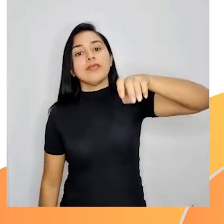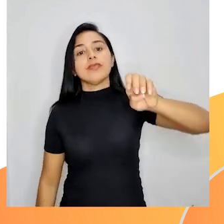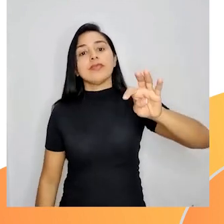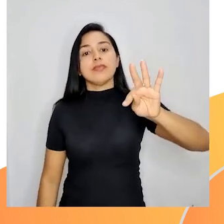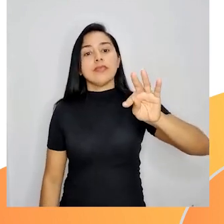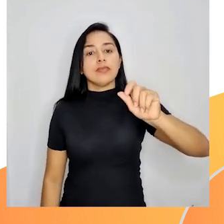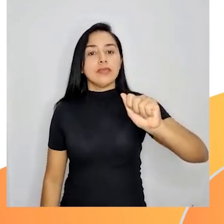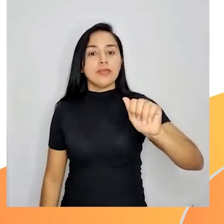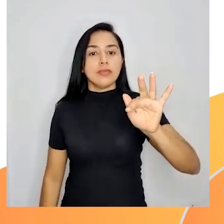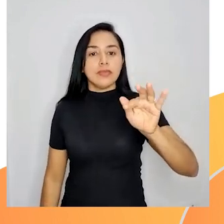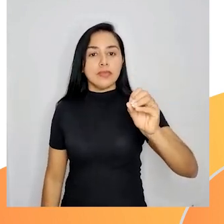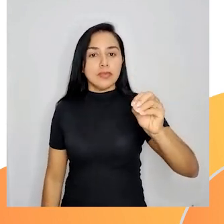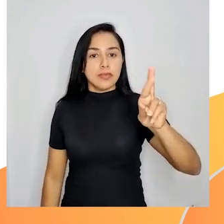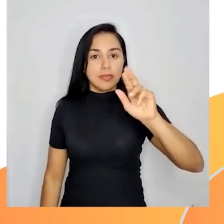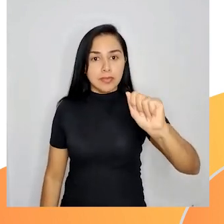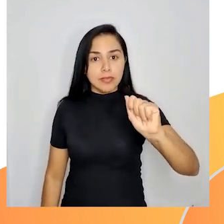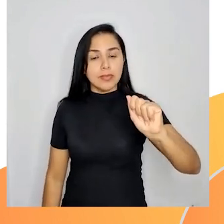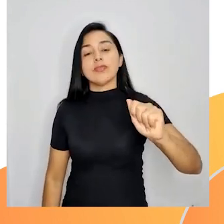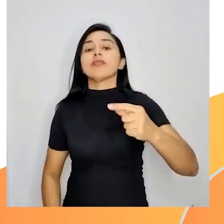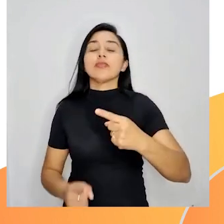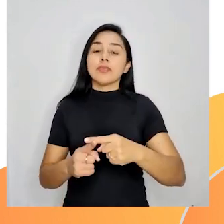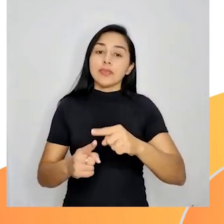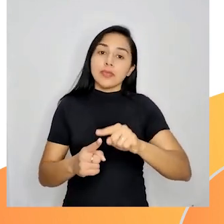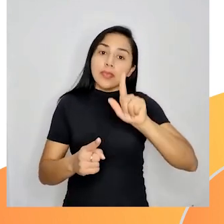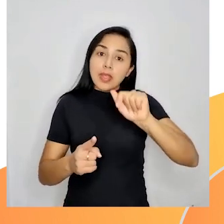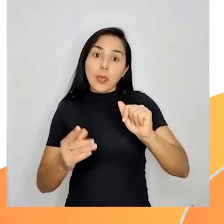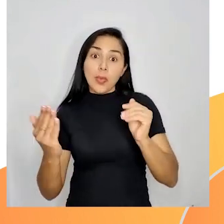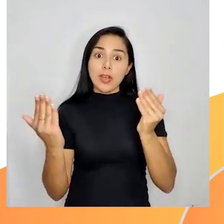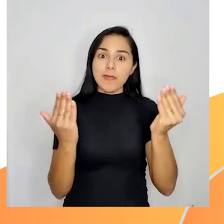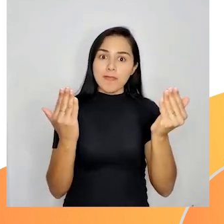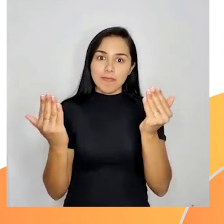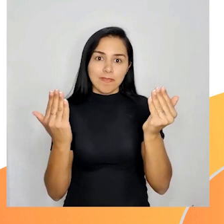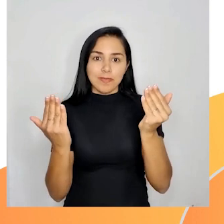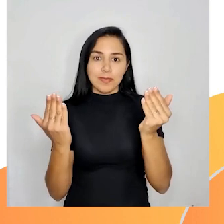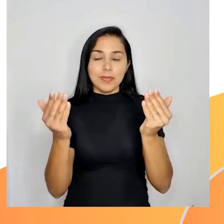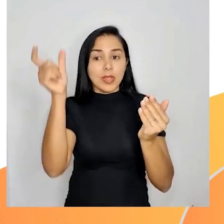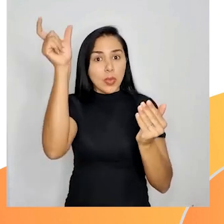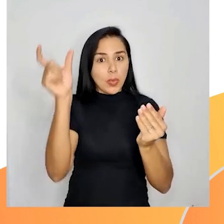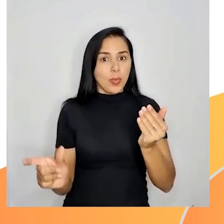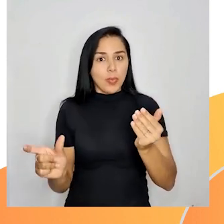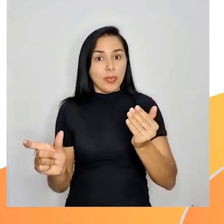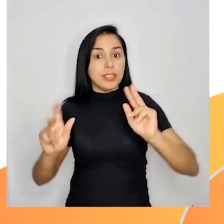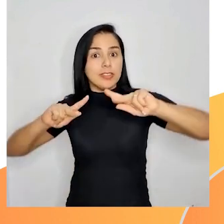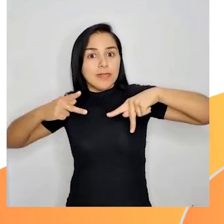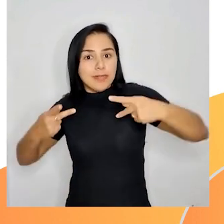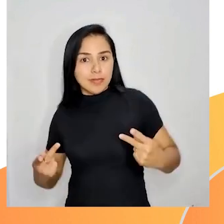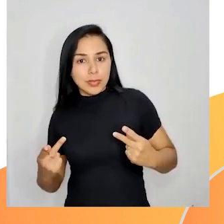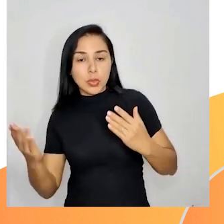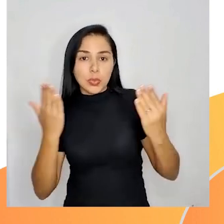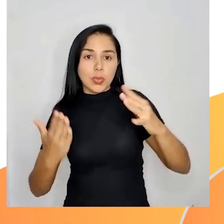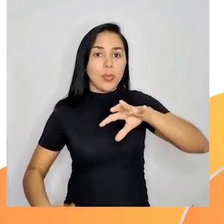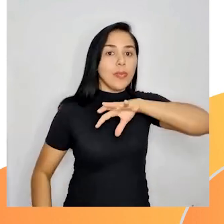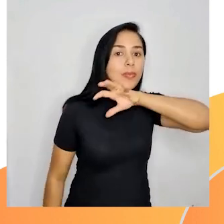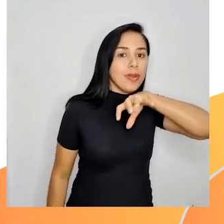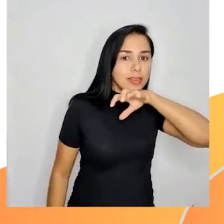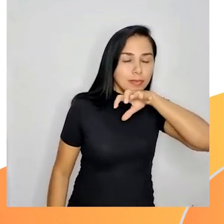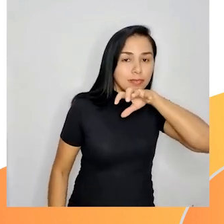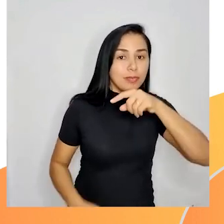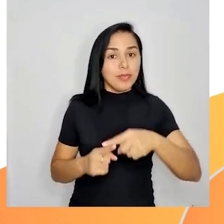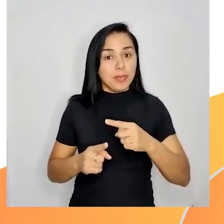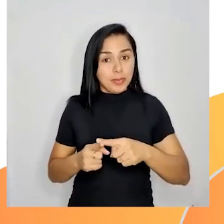texto. Quando ele transfere o sentido da palavra bicho para a